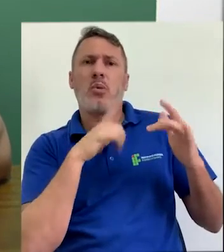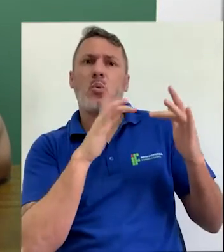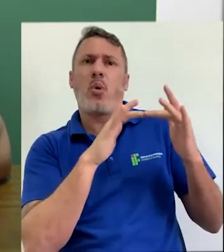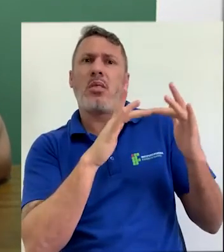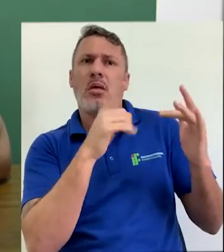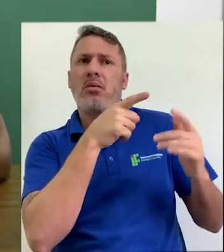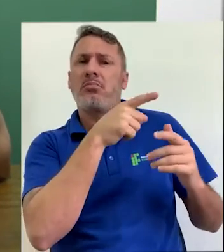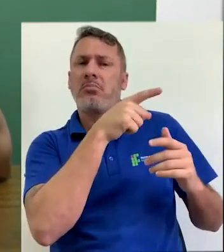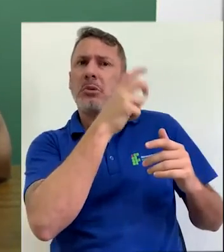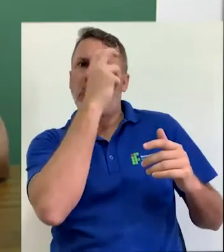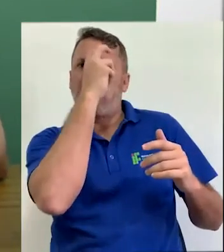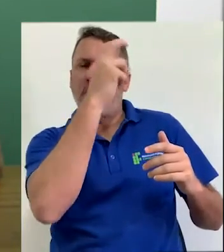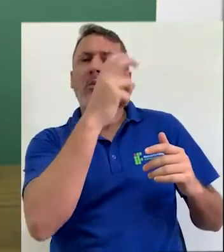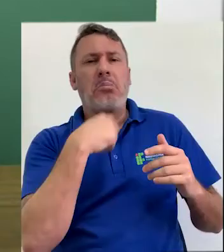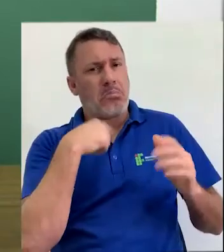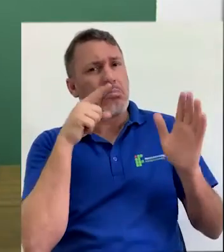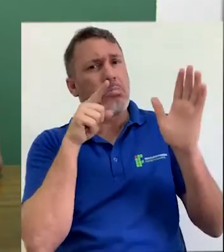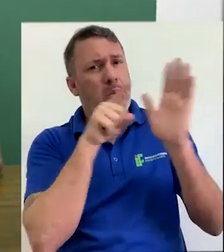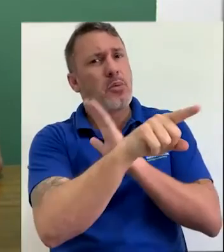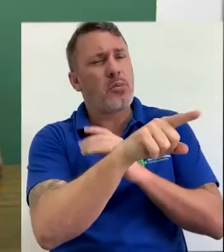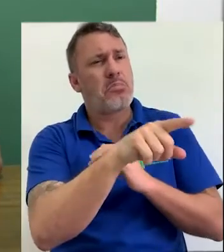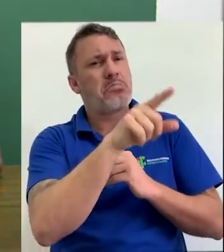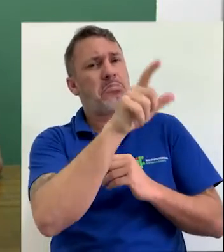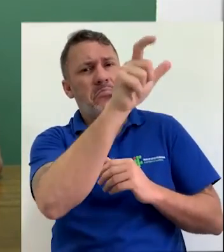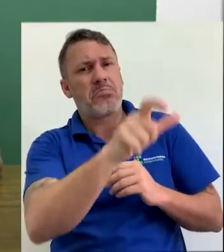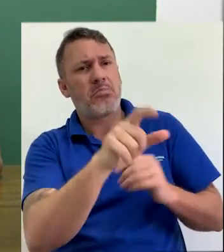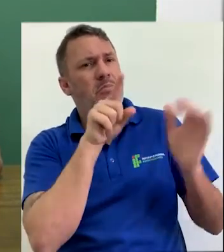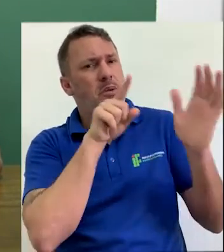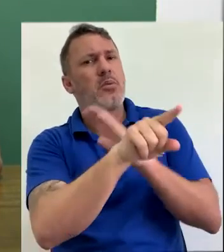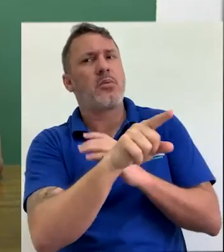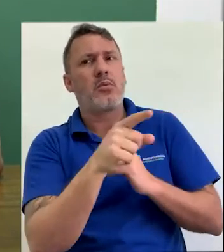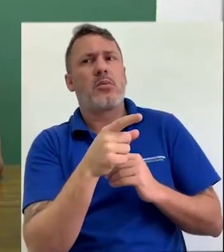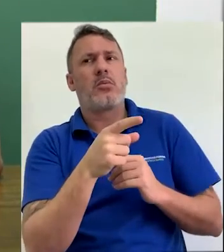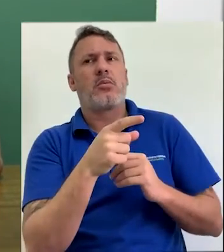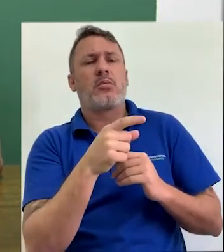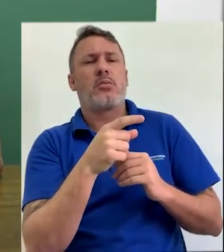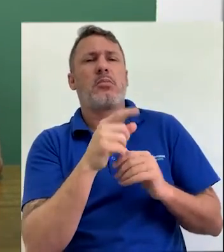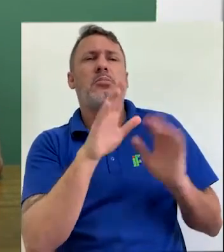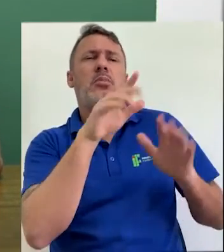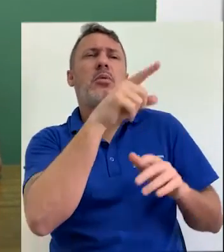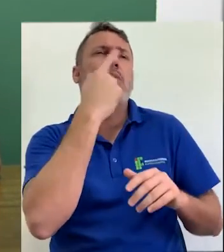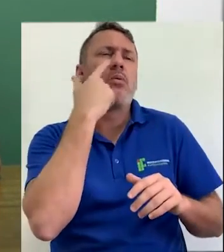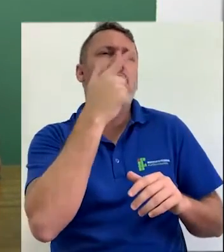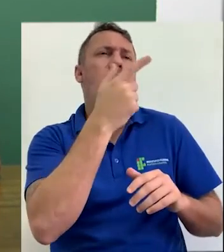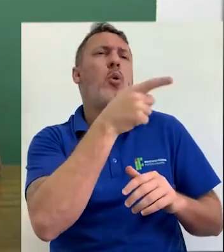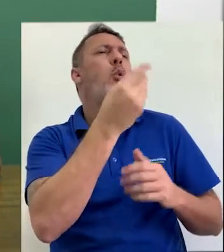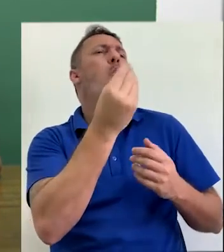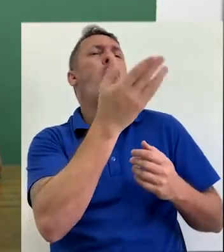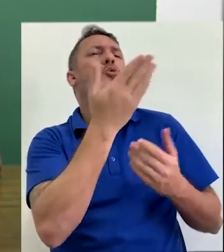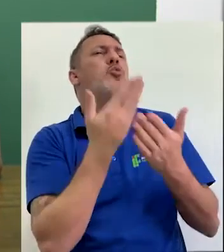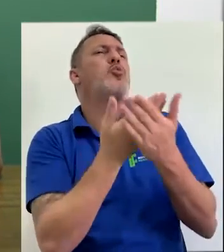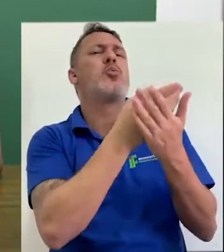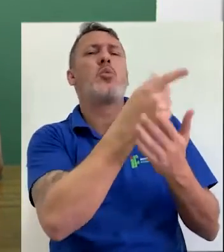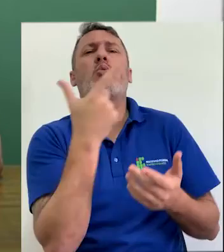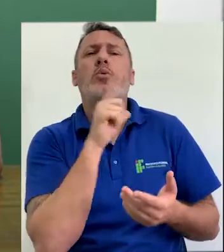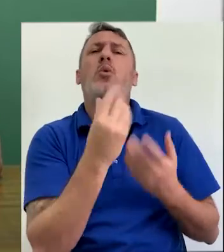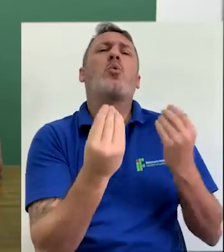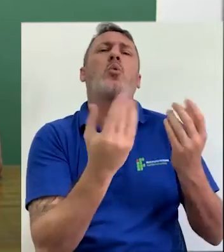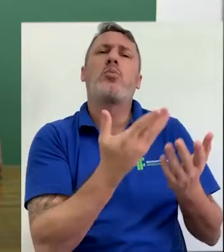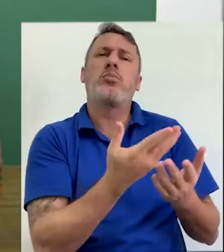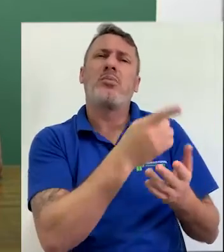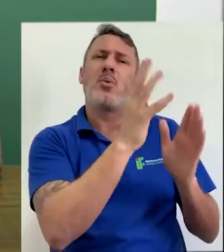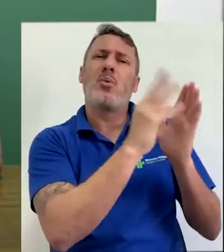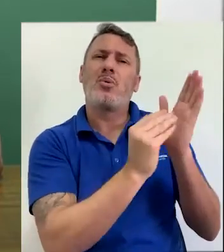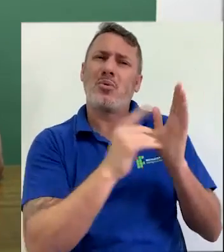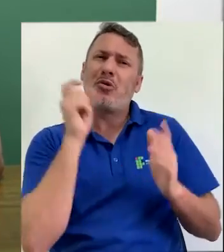convivência. Pergunta a ele, pergunta a ela. Vem cá, como que você faz para estudar